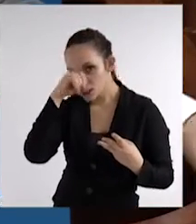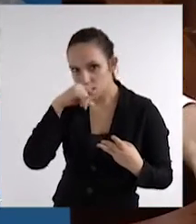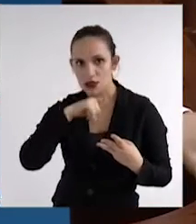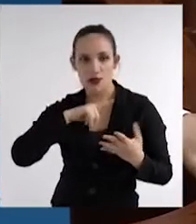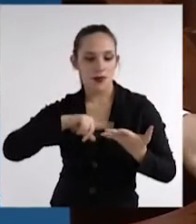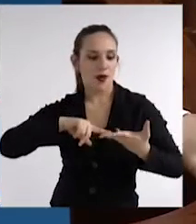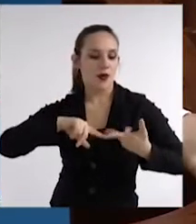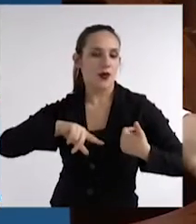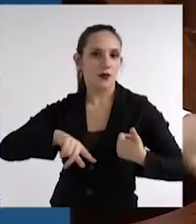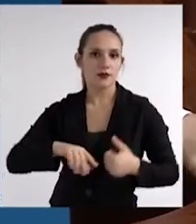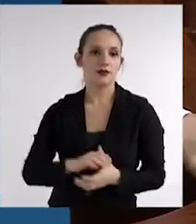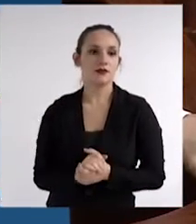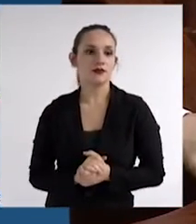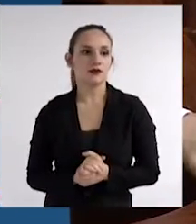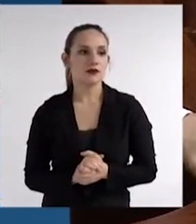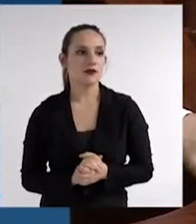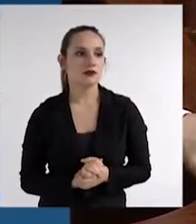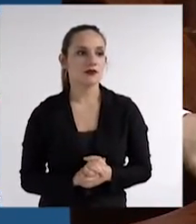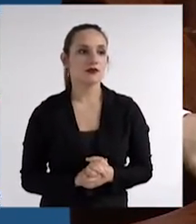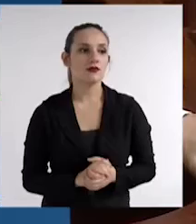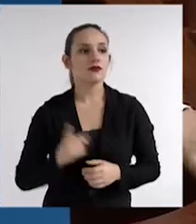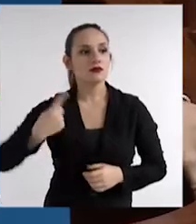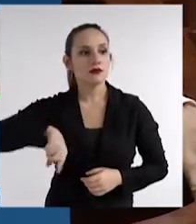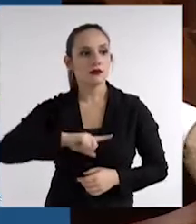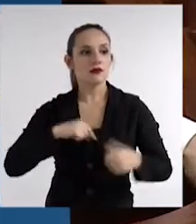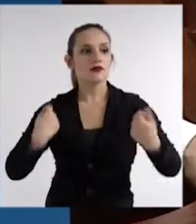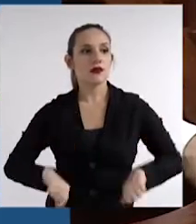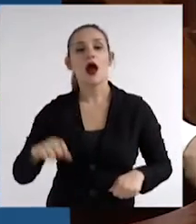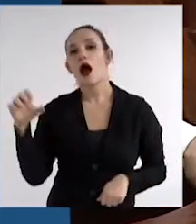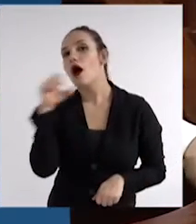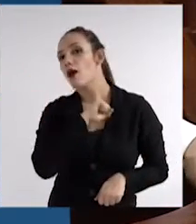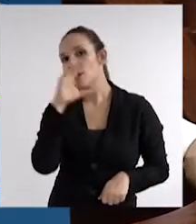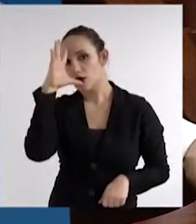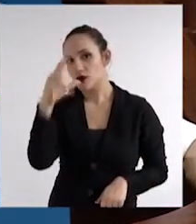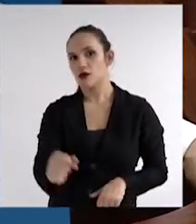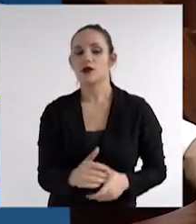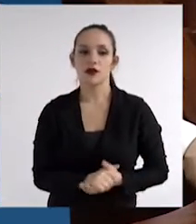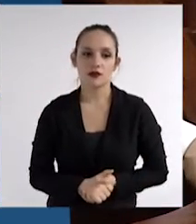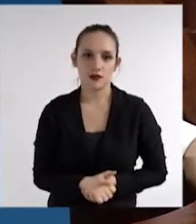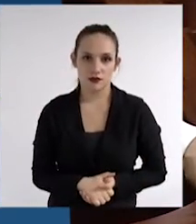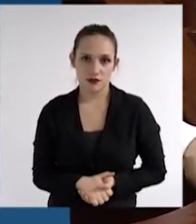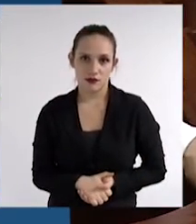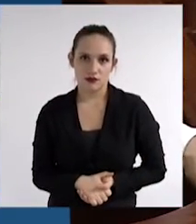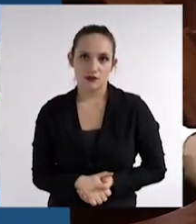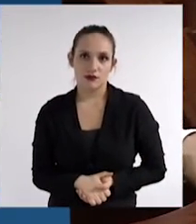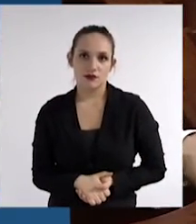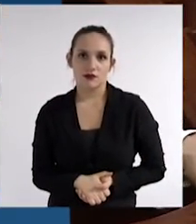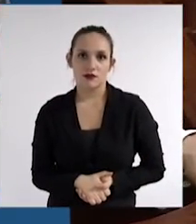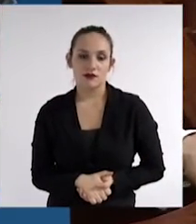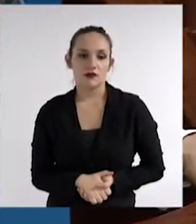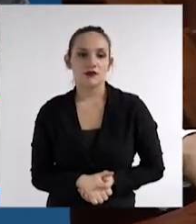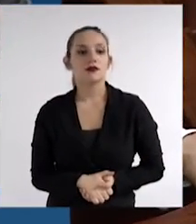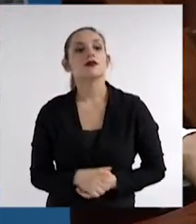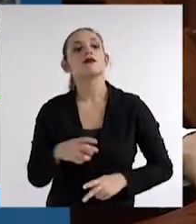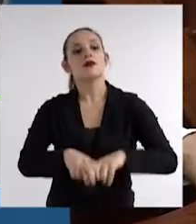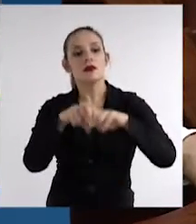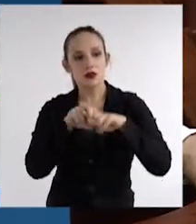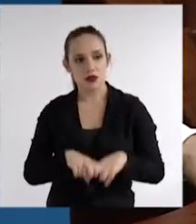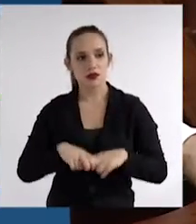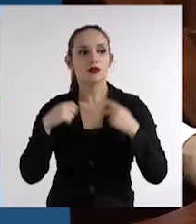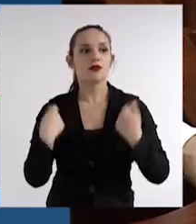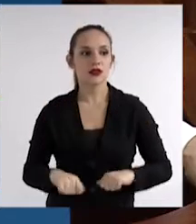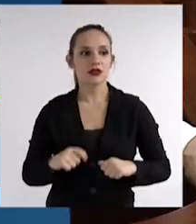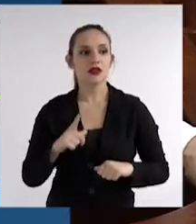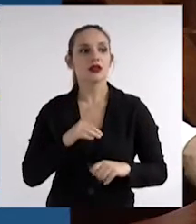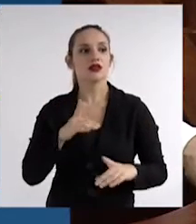Nós precisamos tomar uma medida urgente, e essa medida passa pelo diálogo do governo